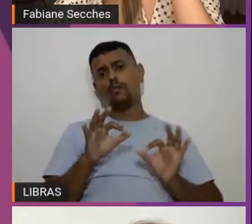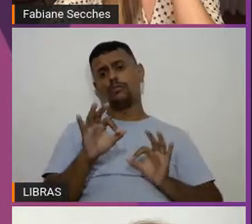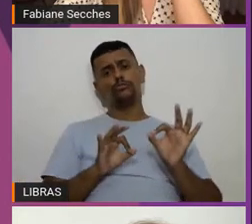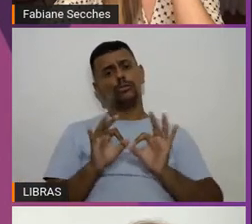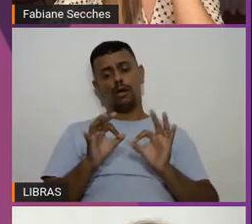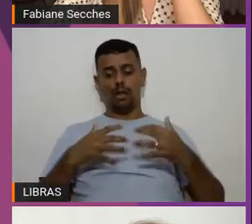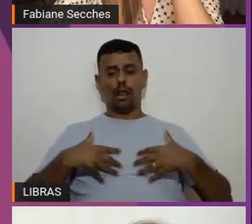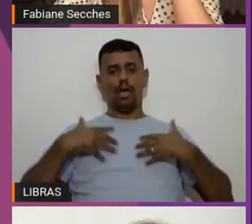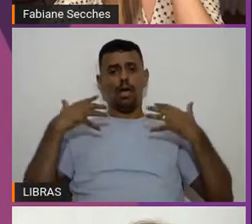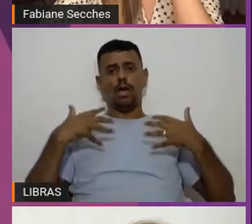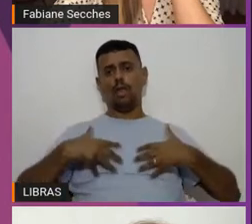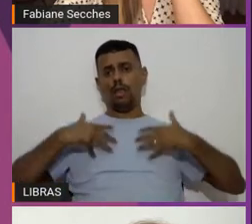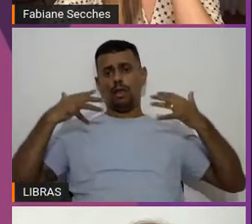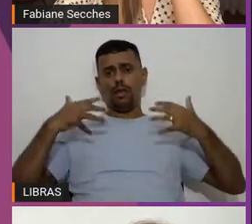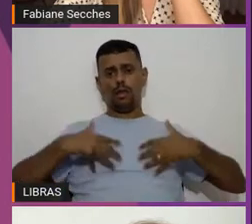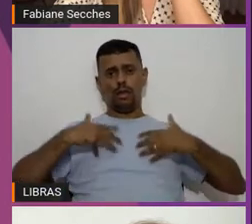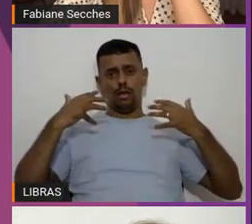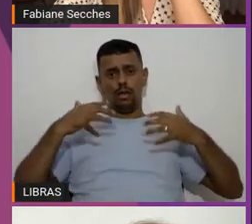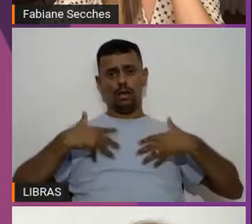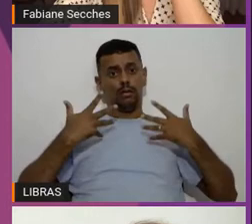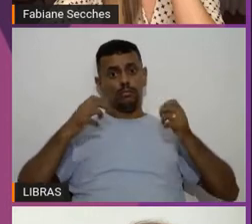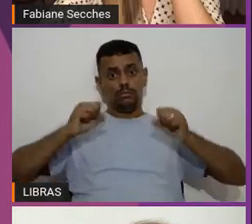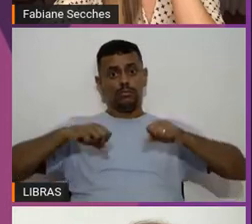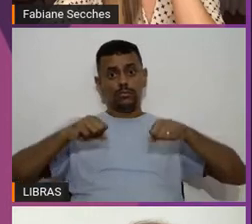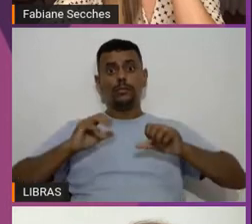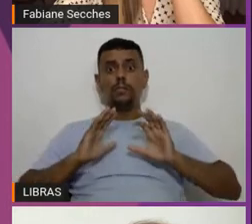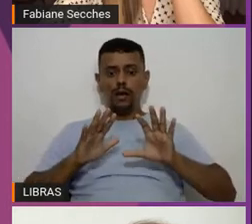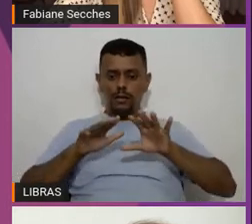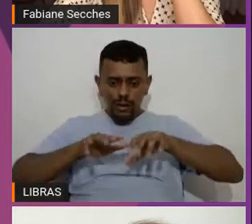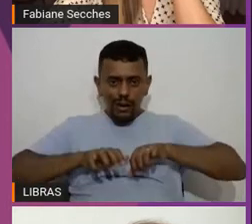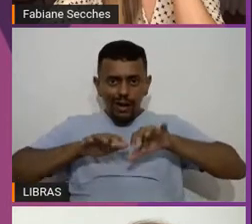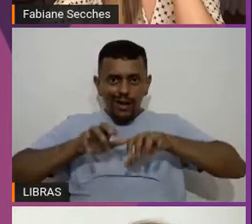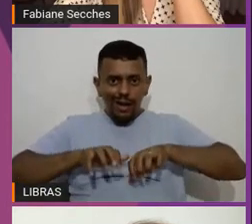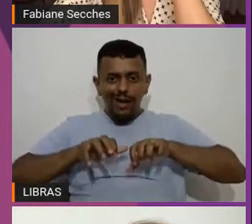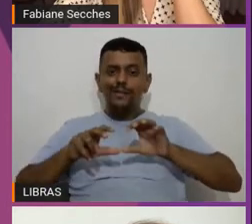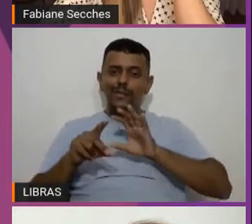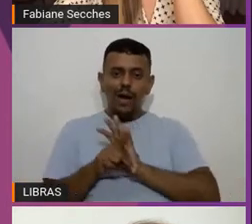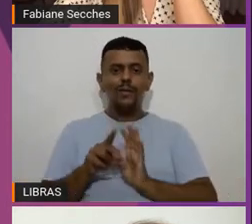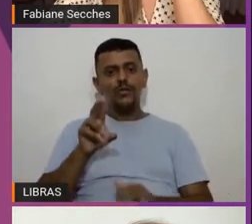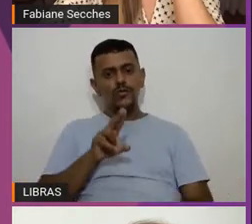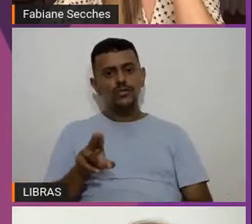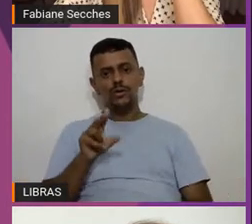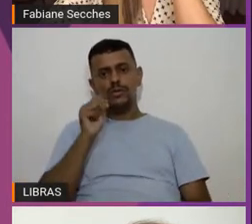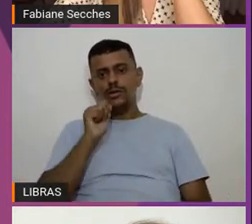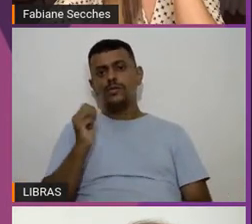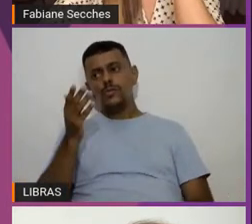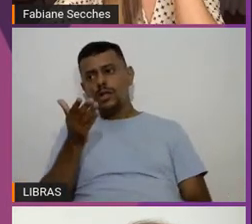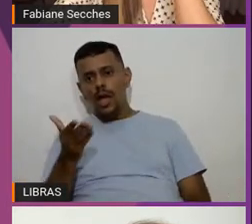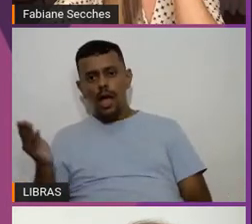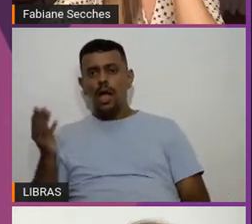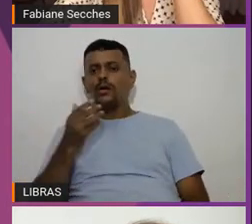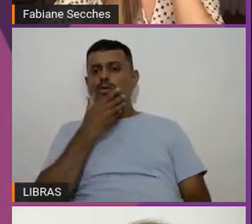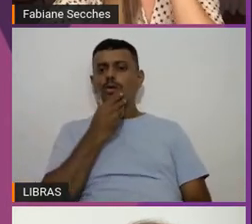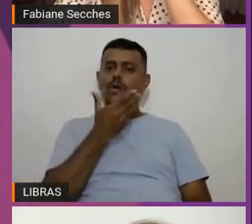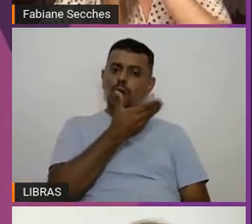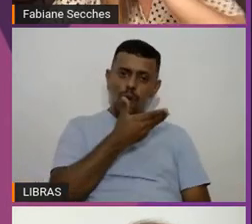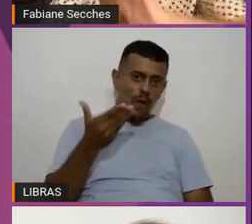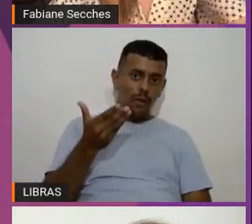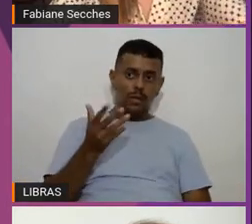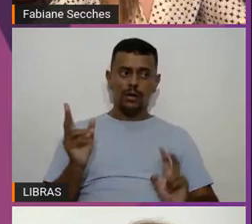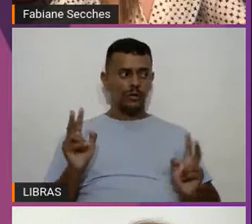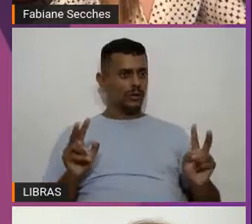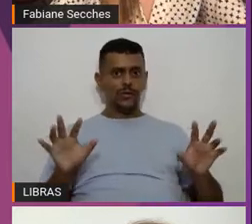leve e trânsito né todas as coisas dessas mulheres e os homens estão seus dedos